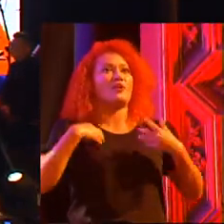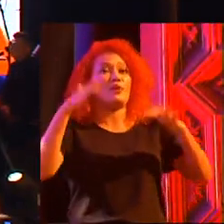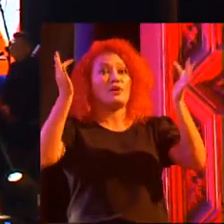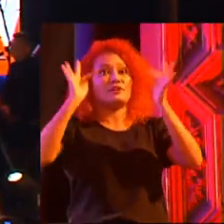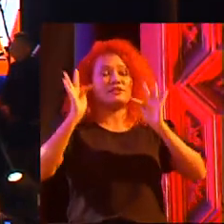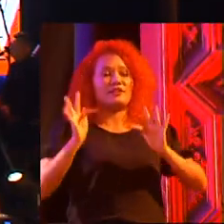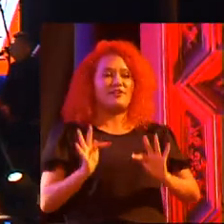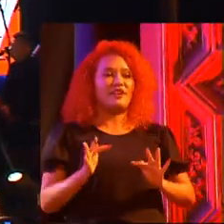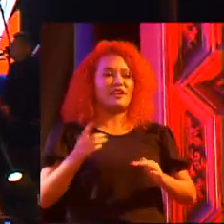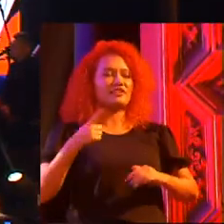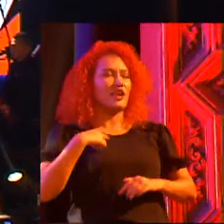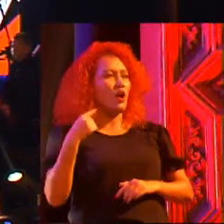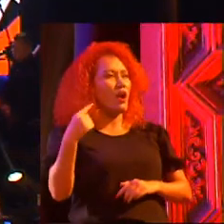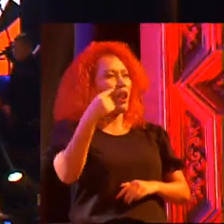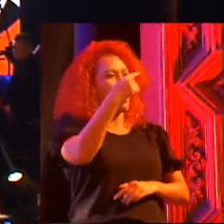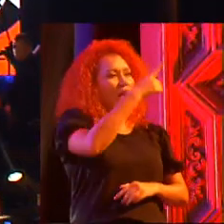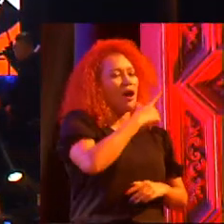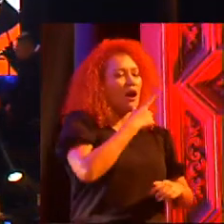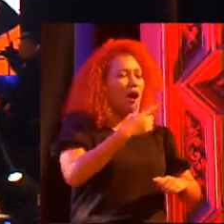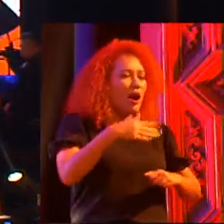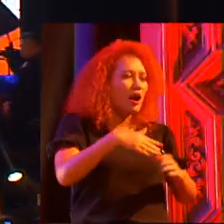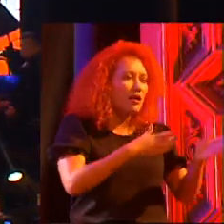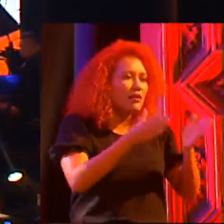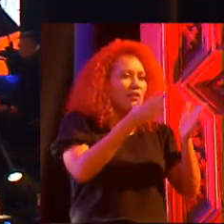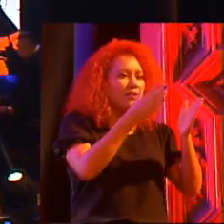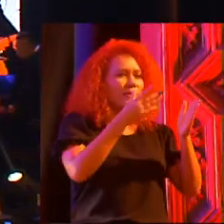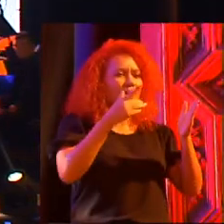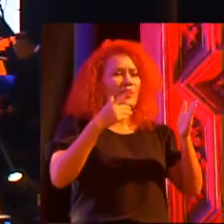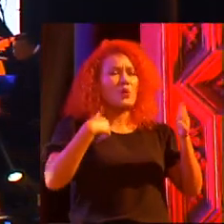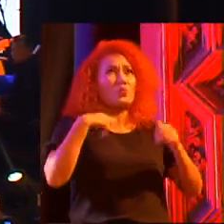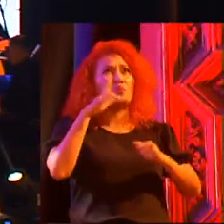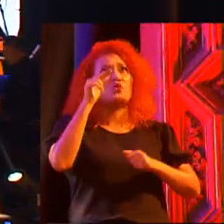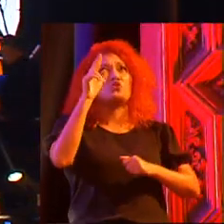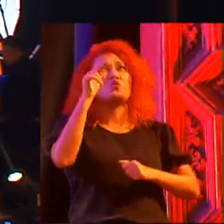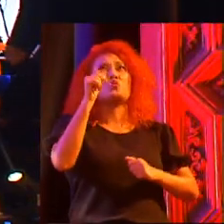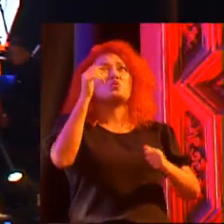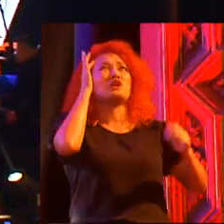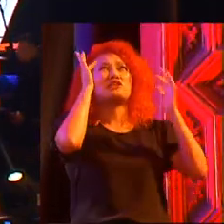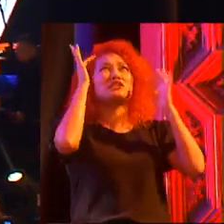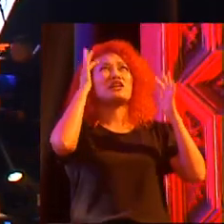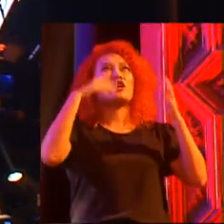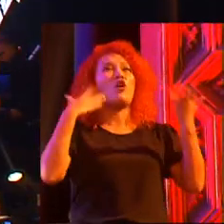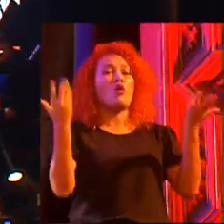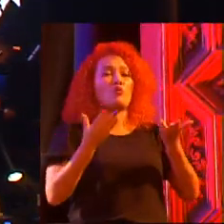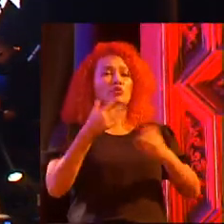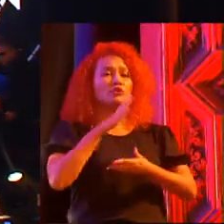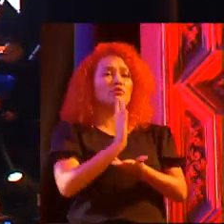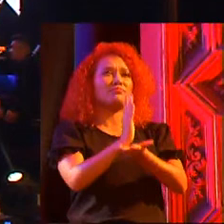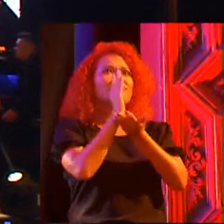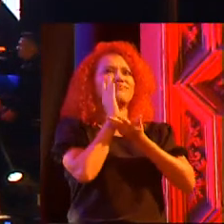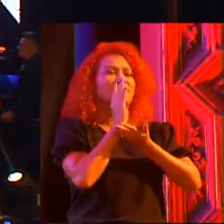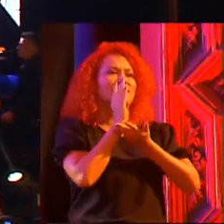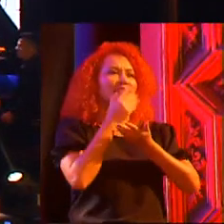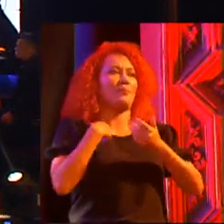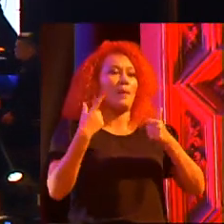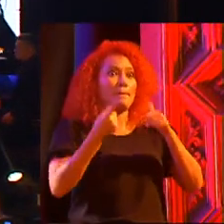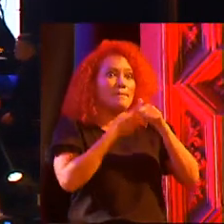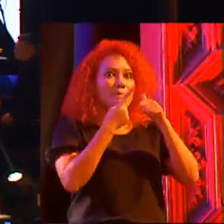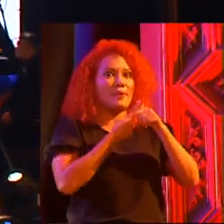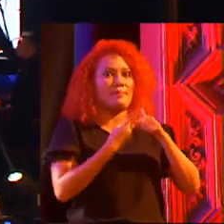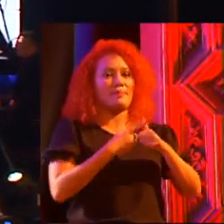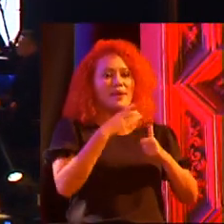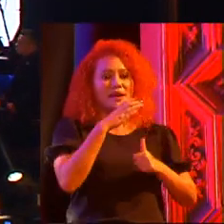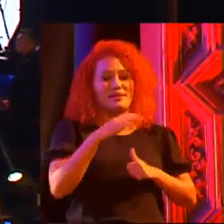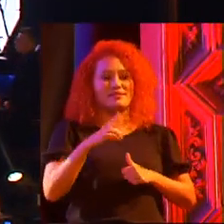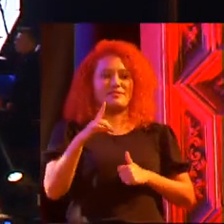da beira do Rio Amazonas, e eu realmente nunca imaginei que hoje eu poderia receber esse álbum no meu primeiro álbum, né, na